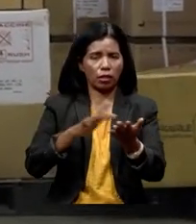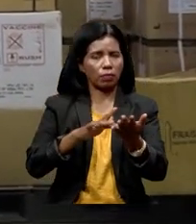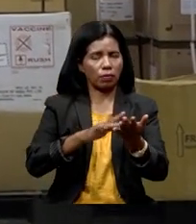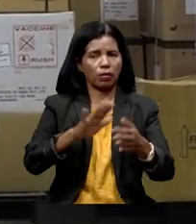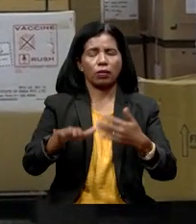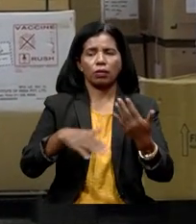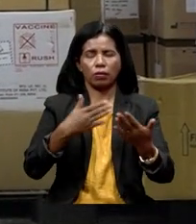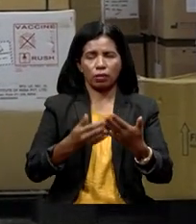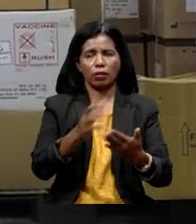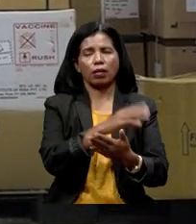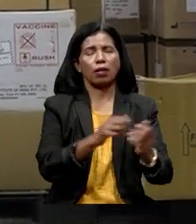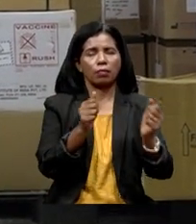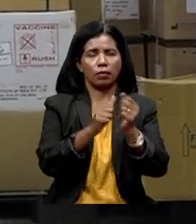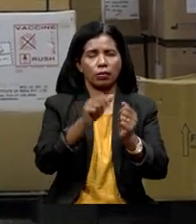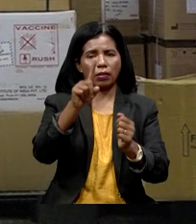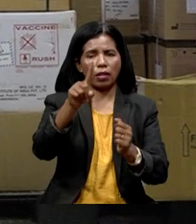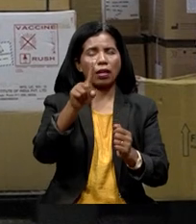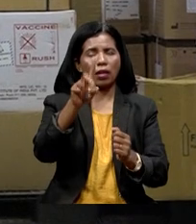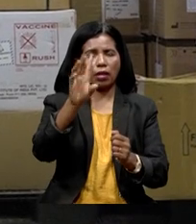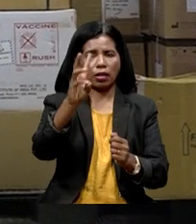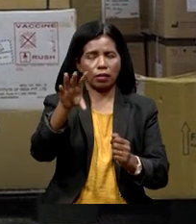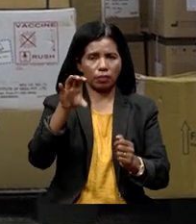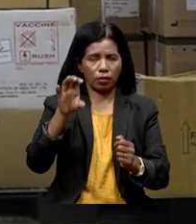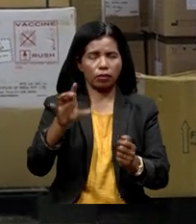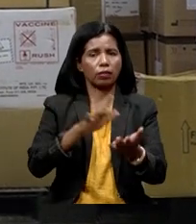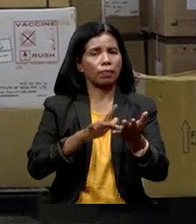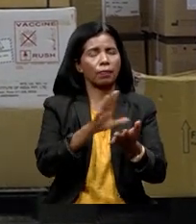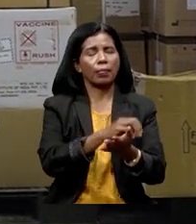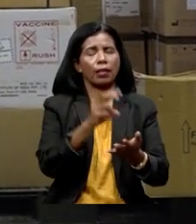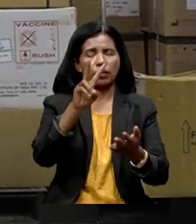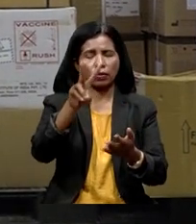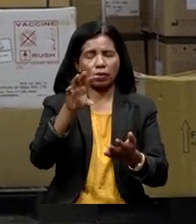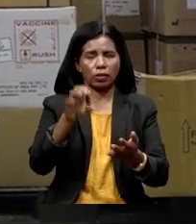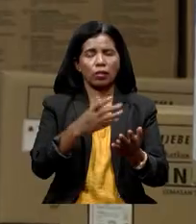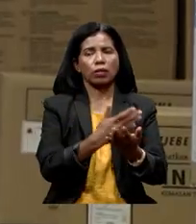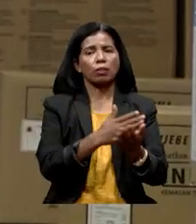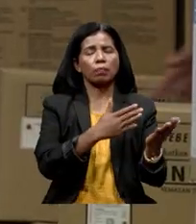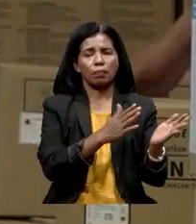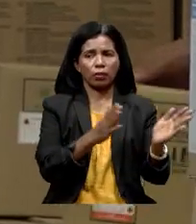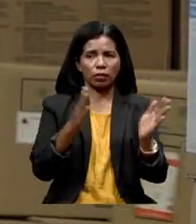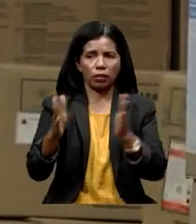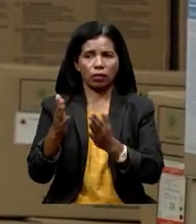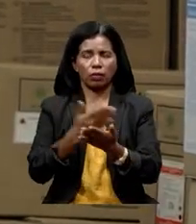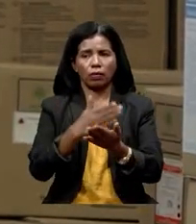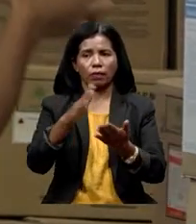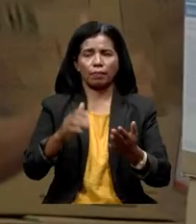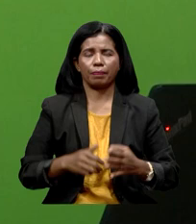no consumáveis aitematos nen no rada une aitematos rua resin se ia processo de liberação. Tu rejeitou em relação